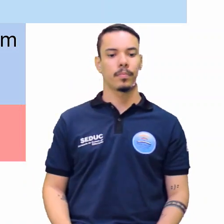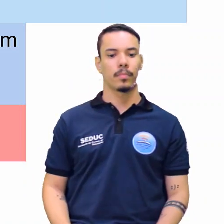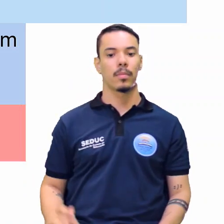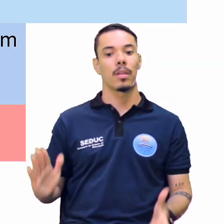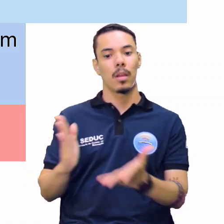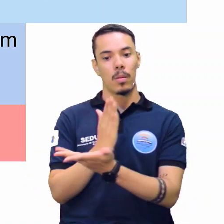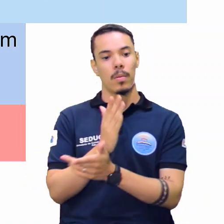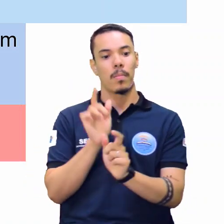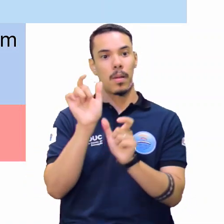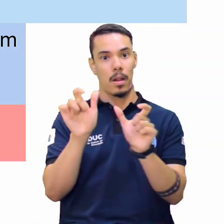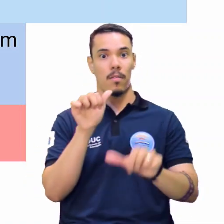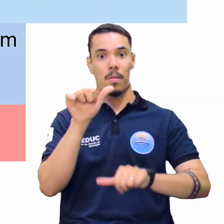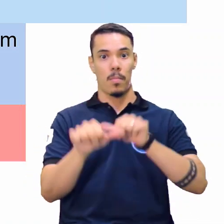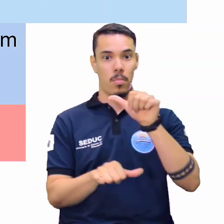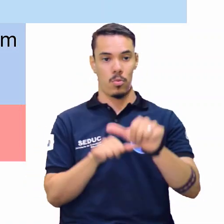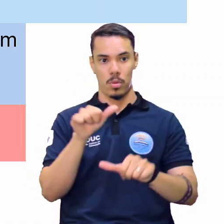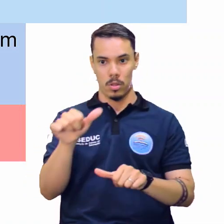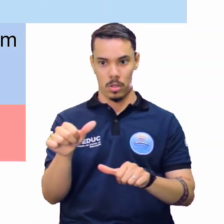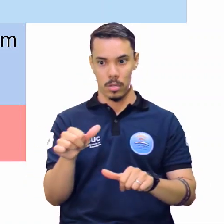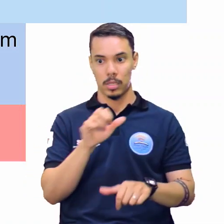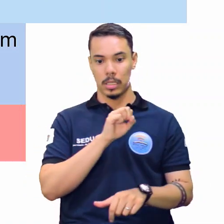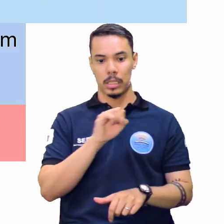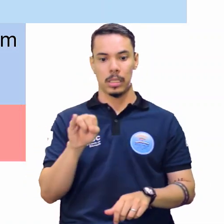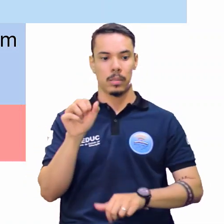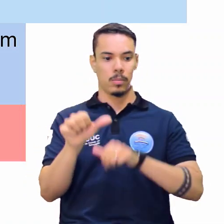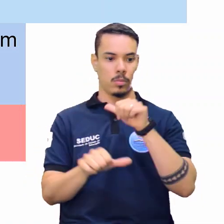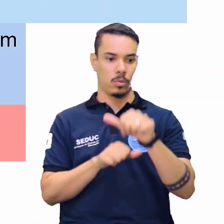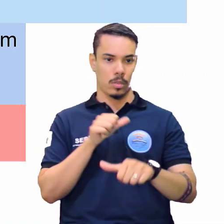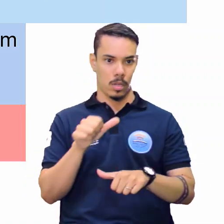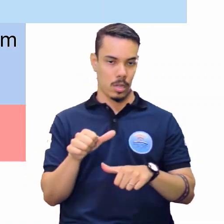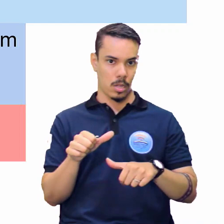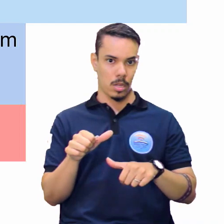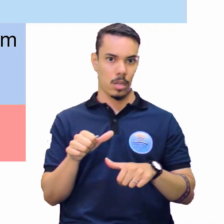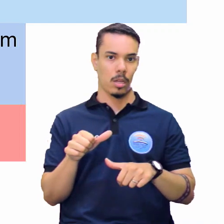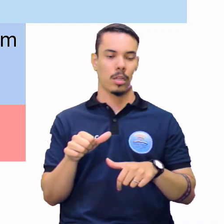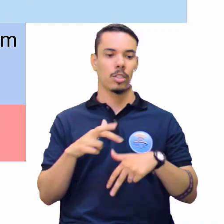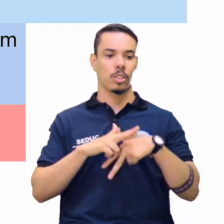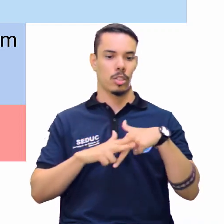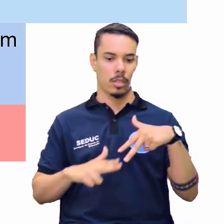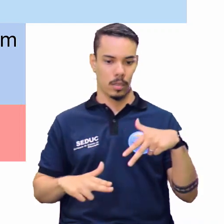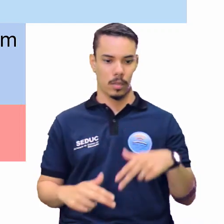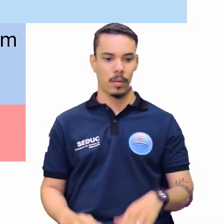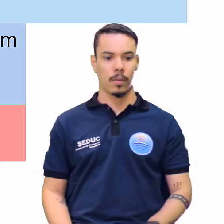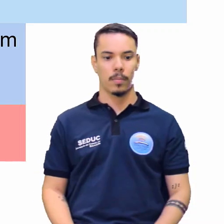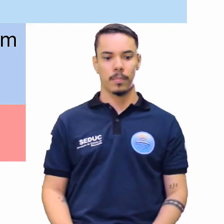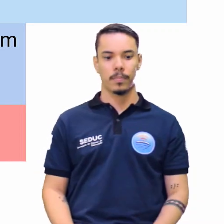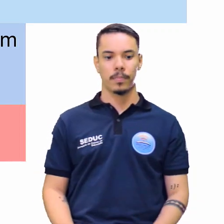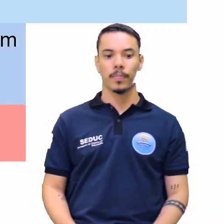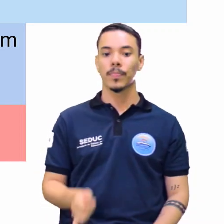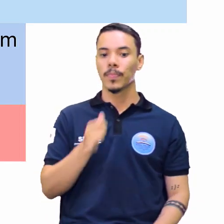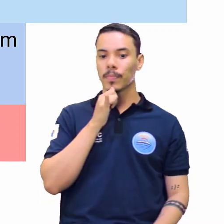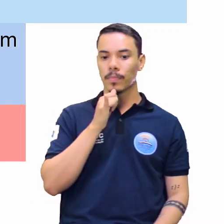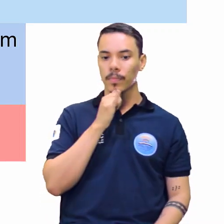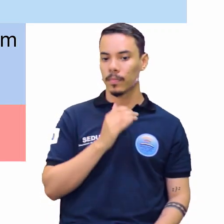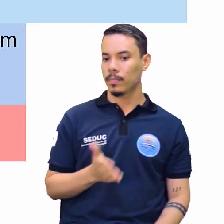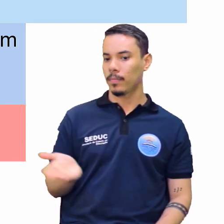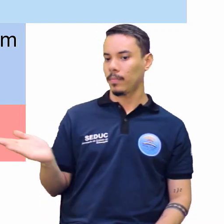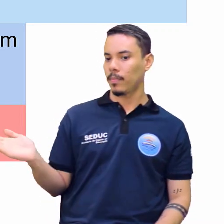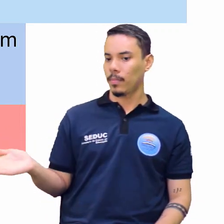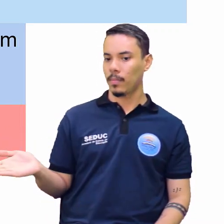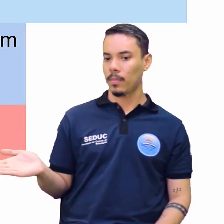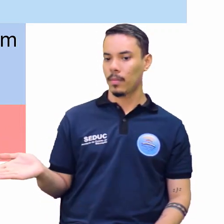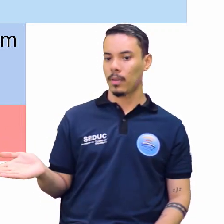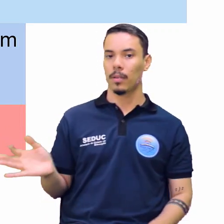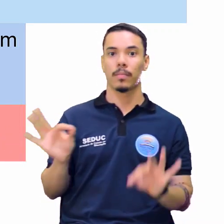mudam de sentido Quando mudamos de gênero Como assim amadinha tá aqui na frase né de Carlos